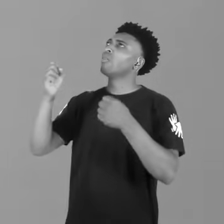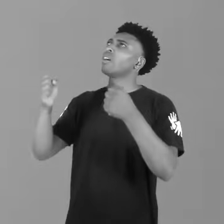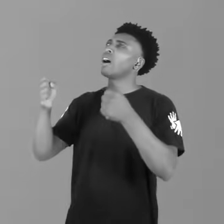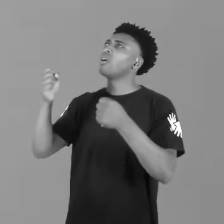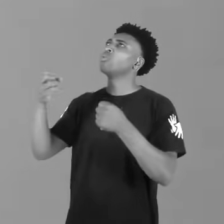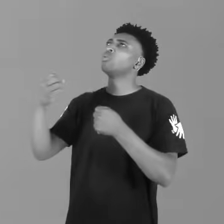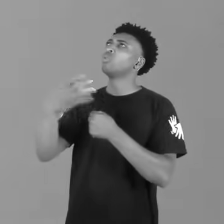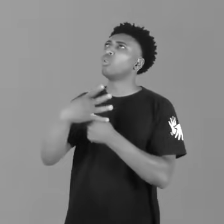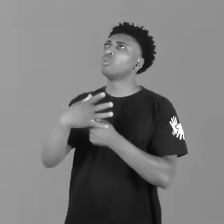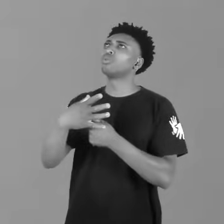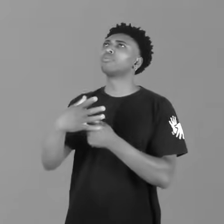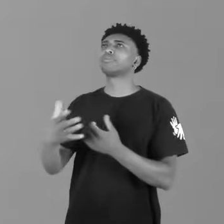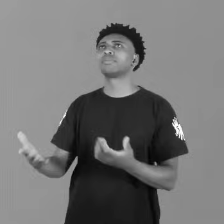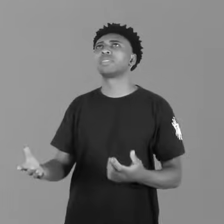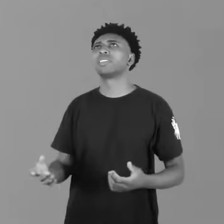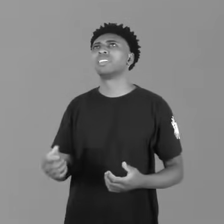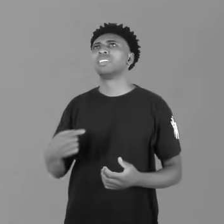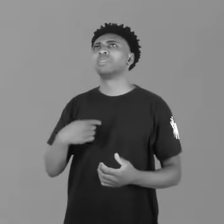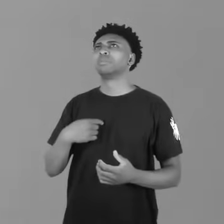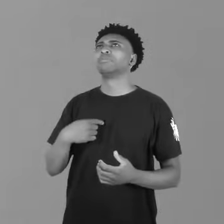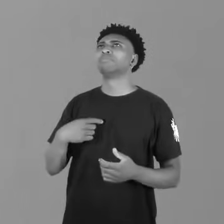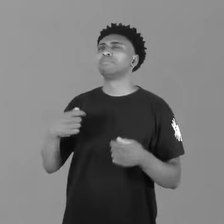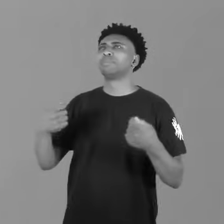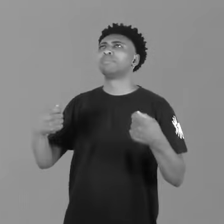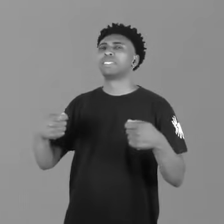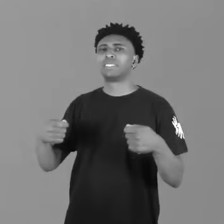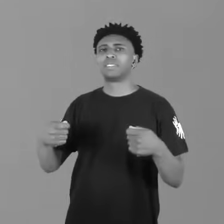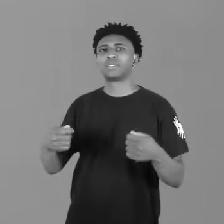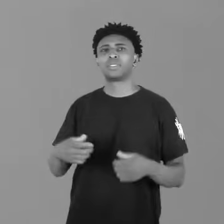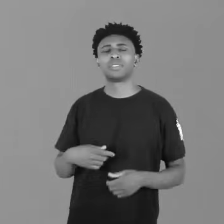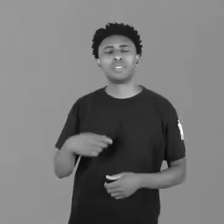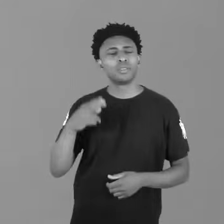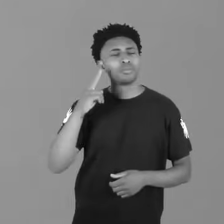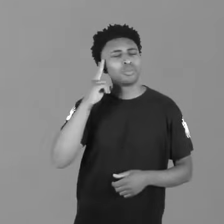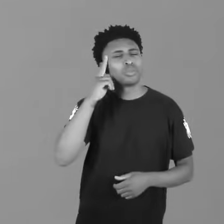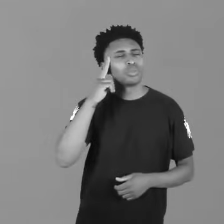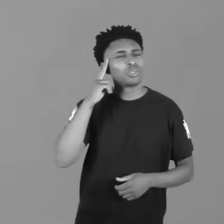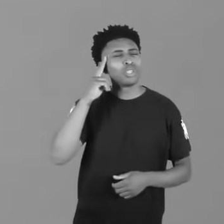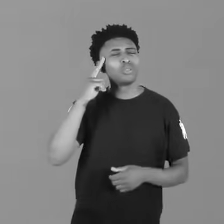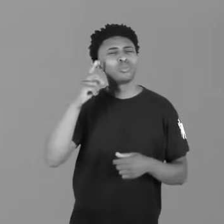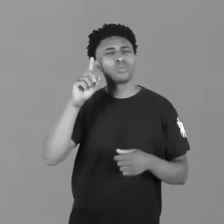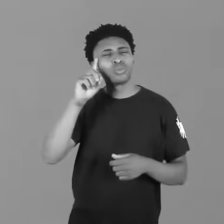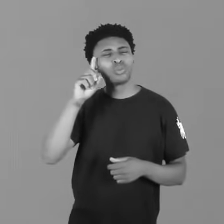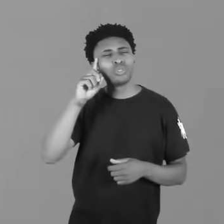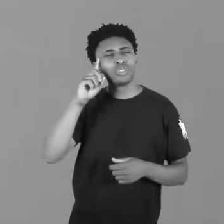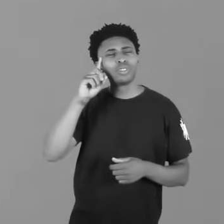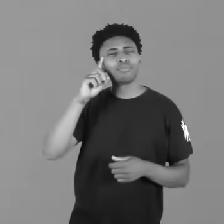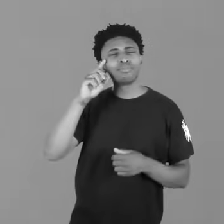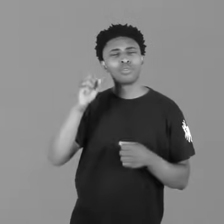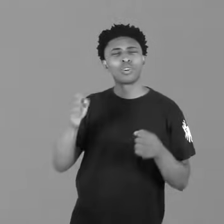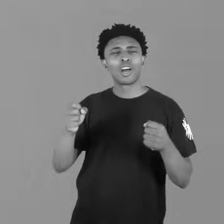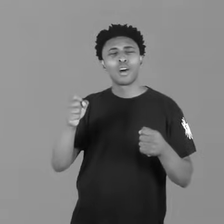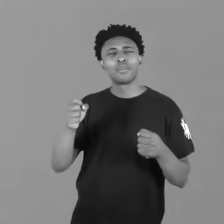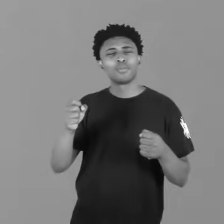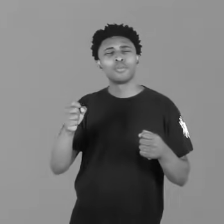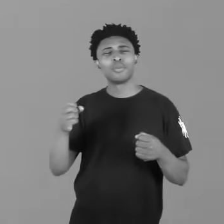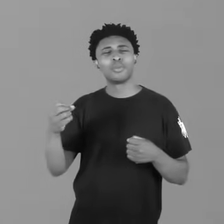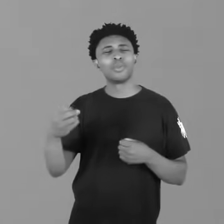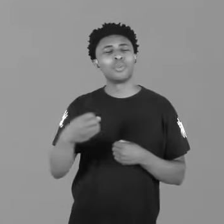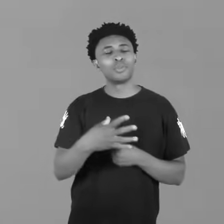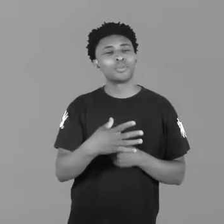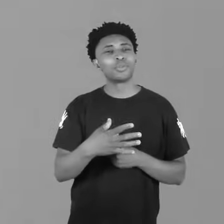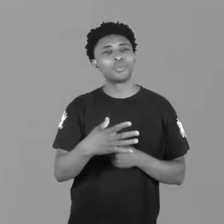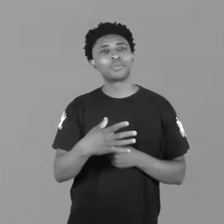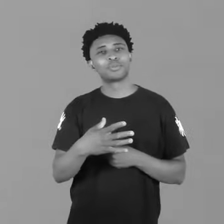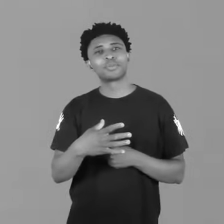conforto e não passar por tantos apuros. Comecei a sonhar com o carro e eu queria um Honda Fit.